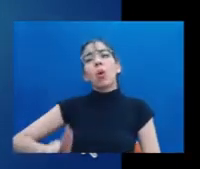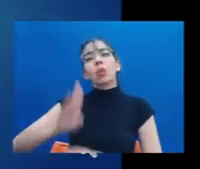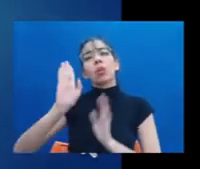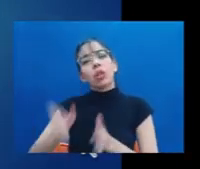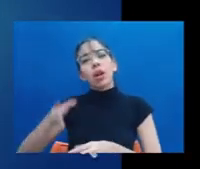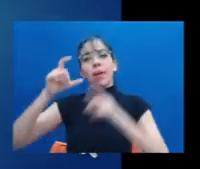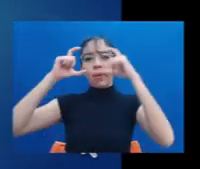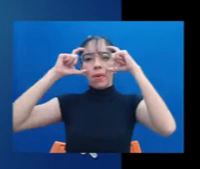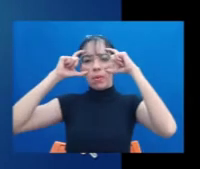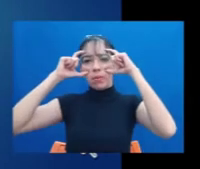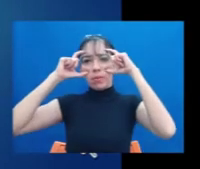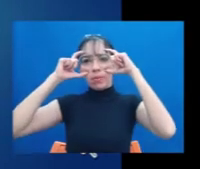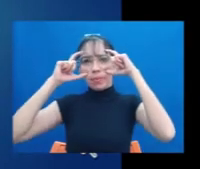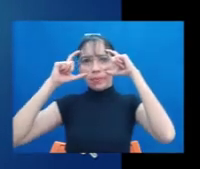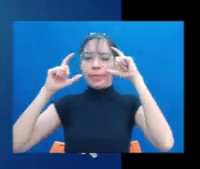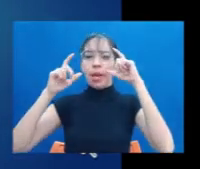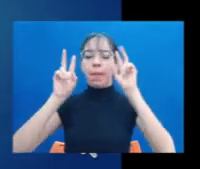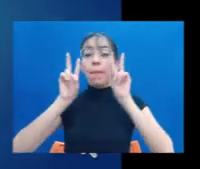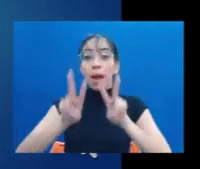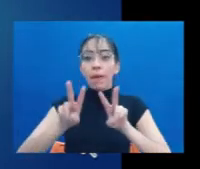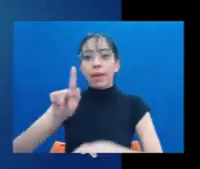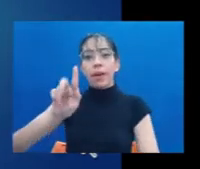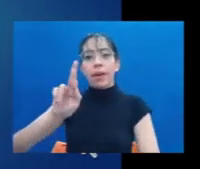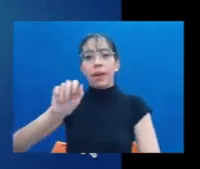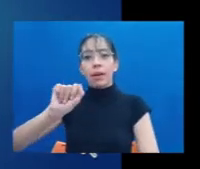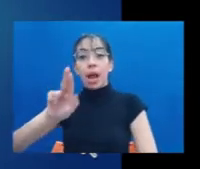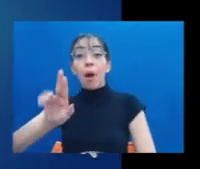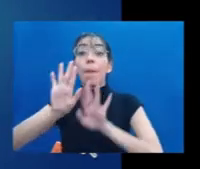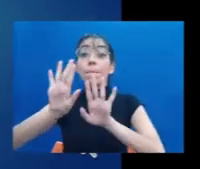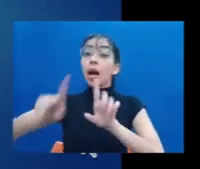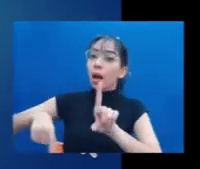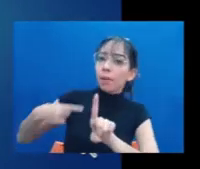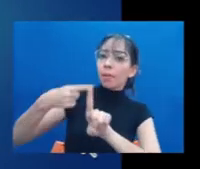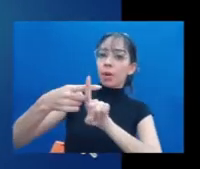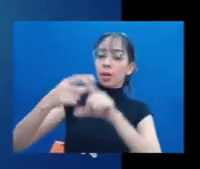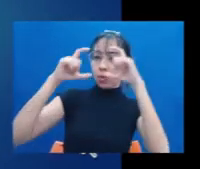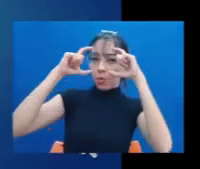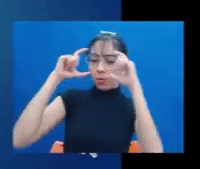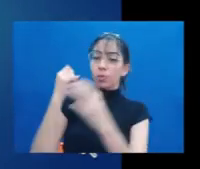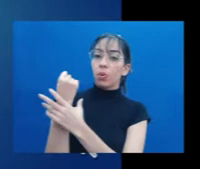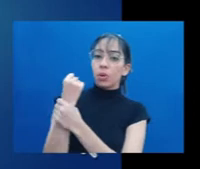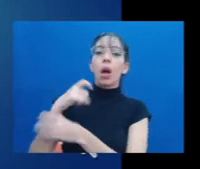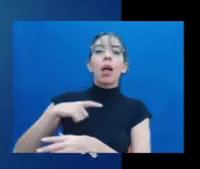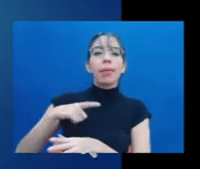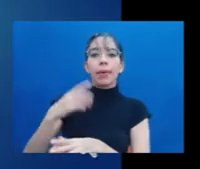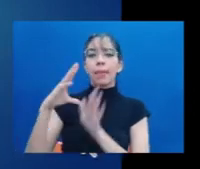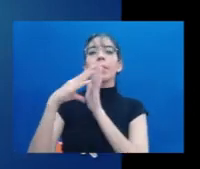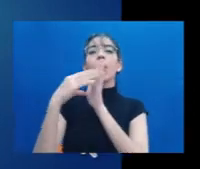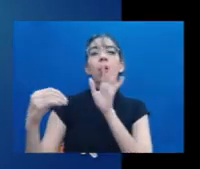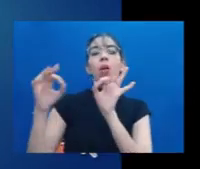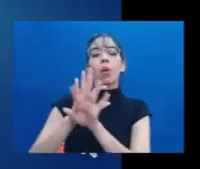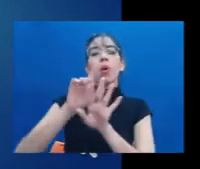usam óculos de grau não tem obrigatoriamente que também usar óculos de proteção. Existem vários modelos